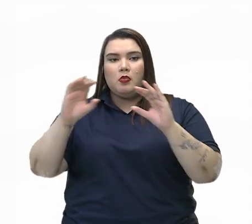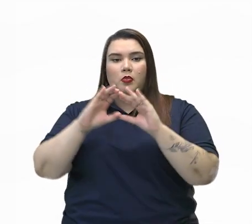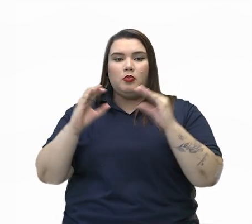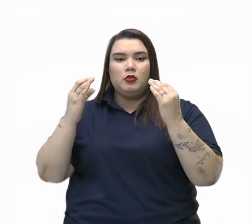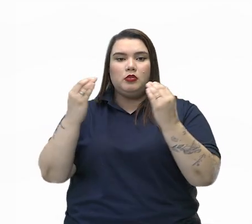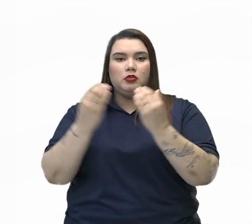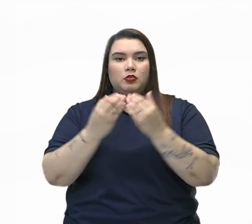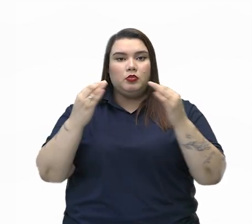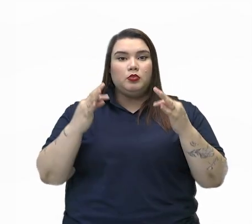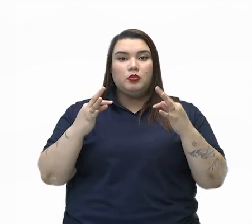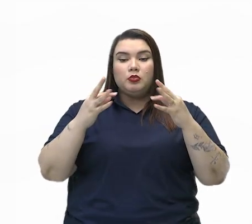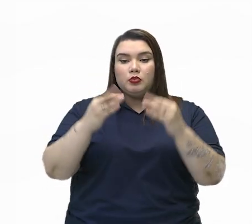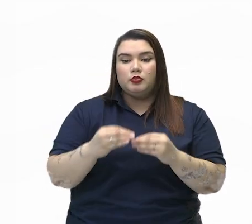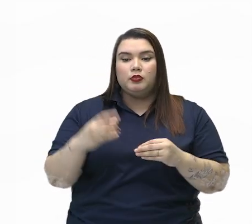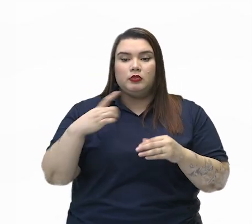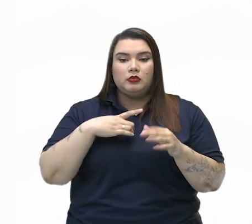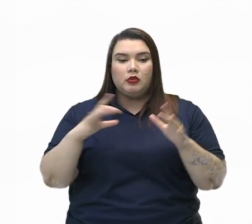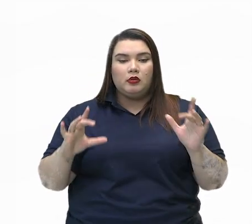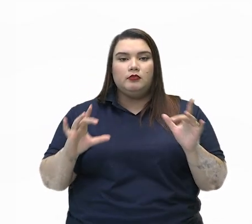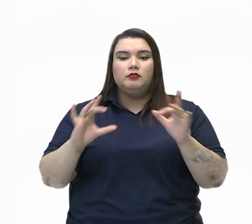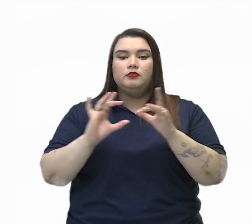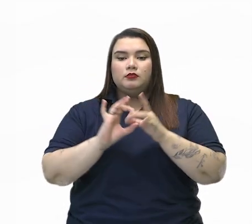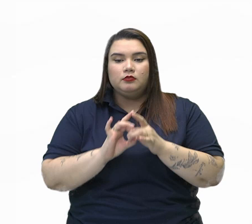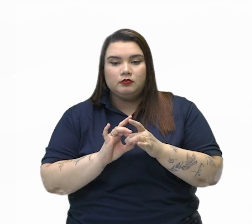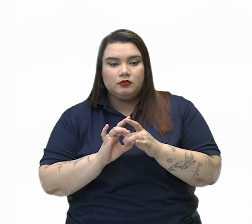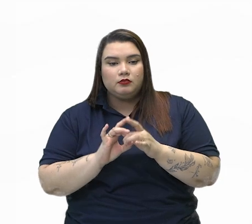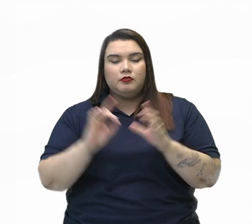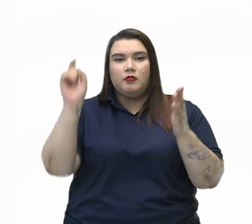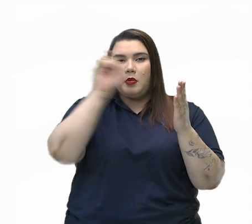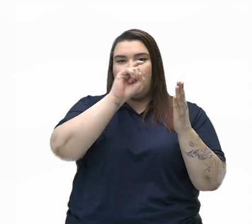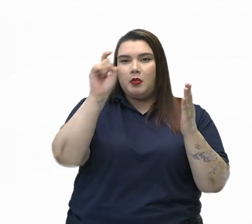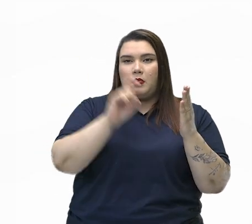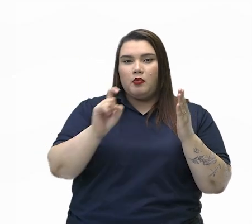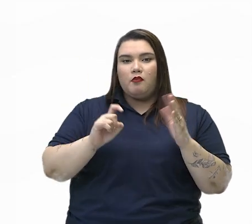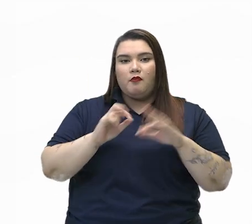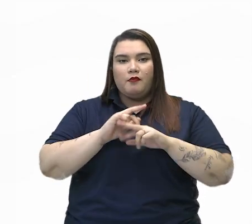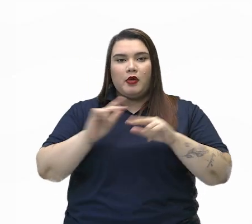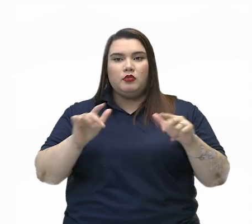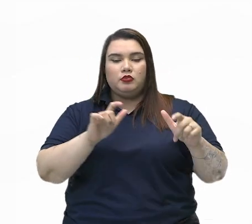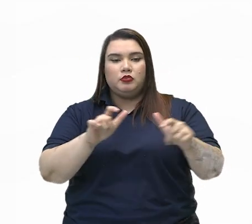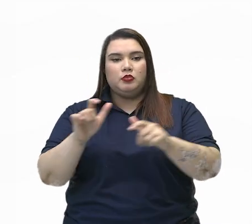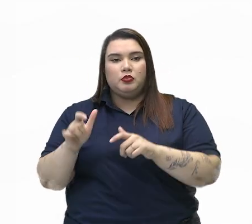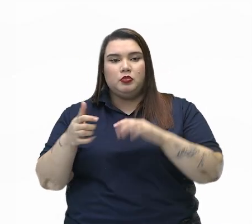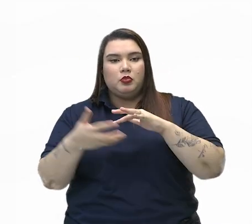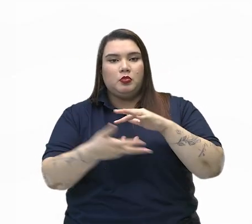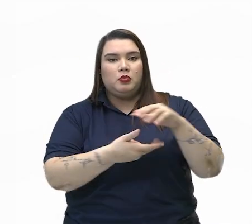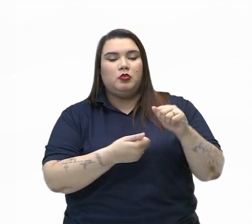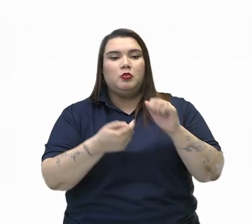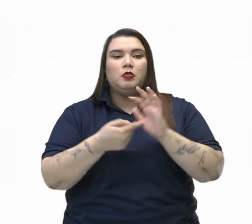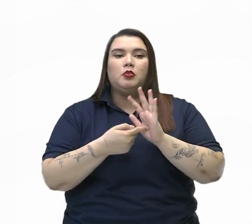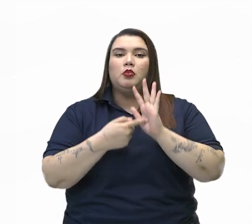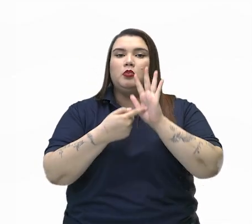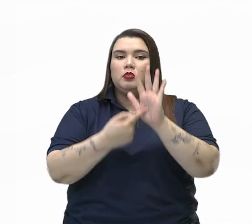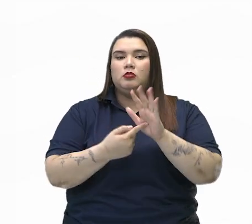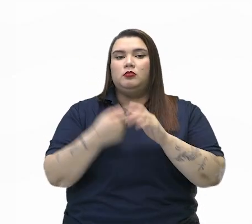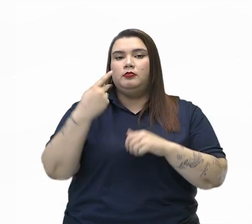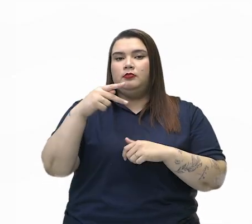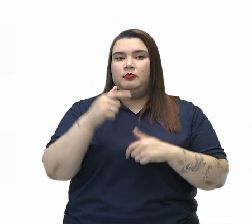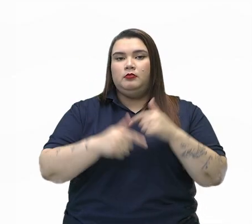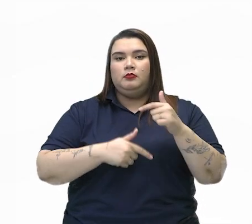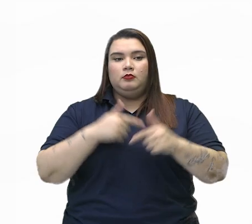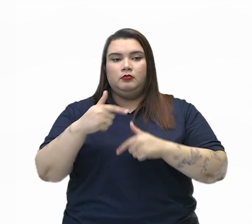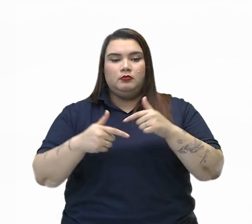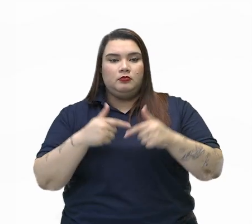uma comunidade toda se envolve, grafiteiros de várias partes do mundo também mostram aí os